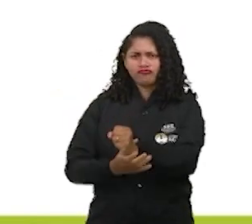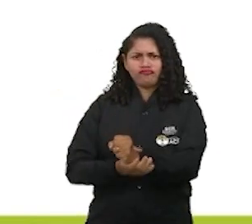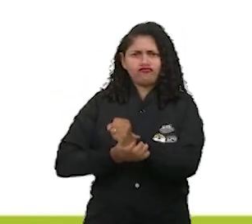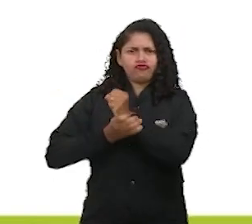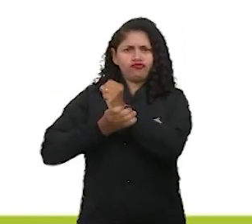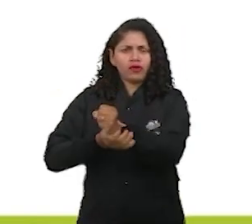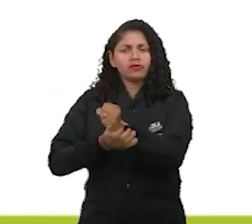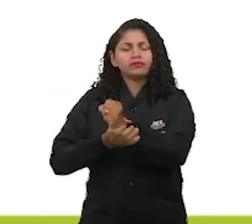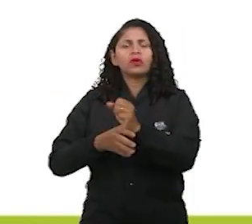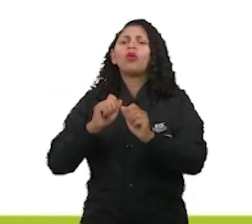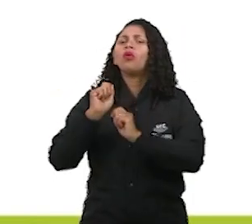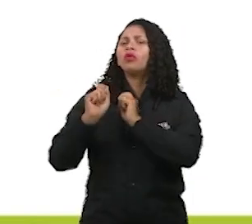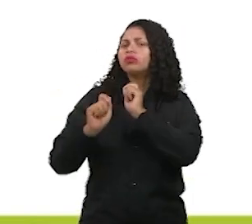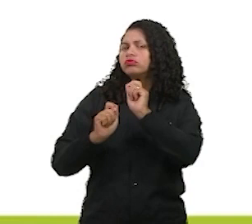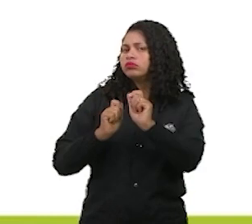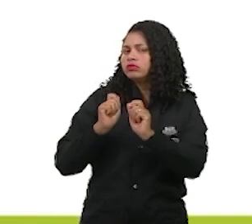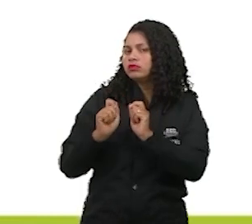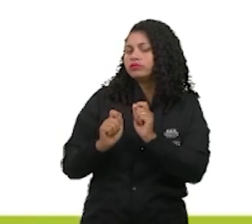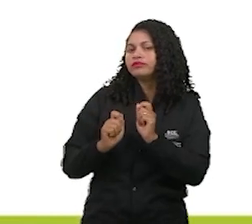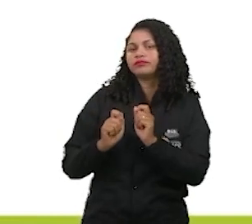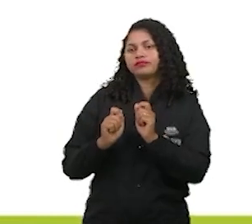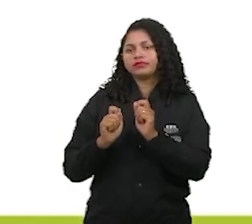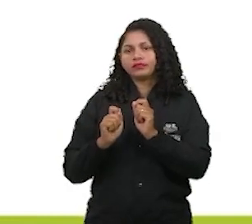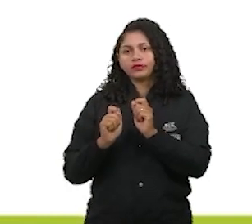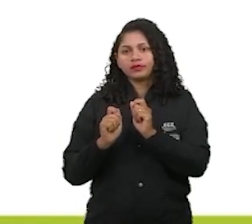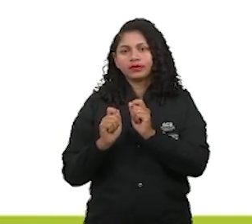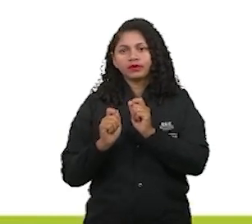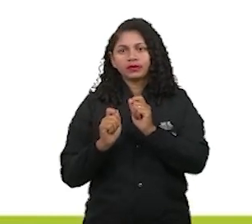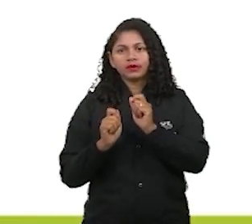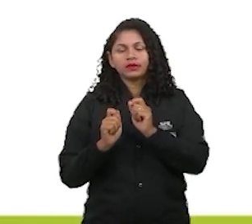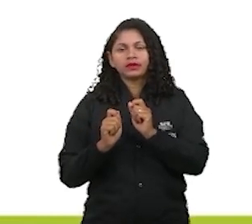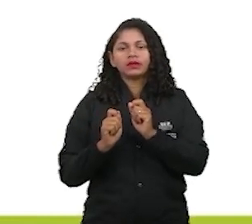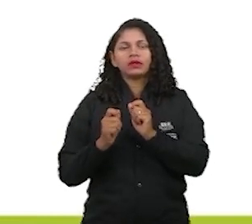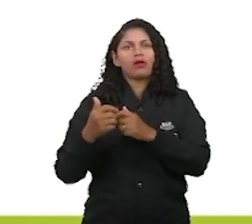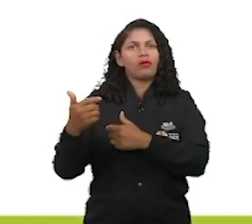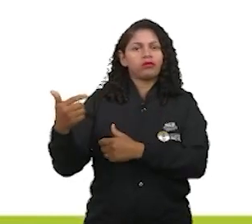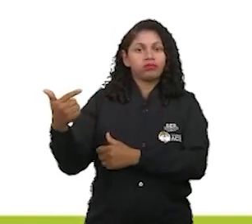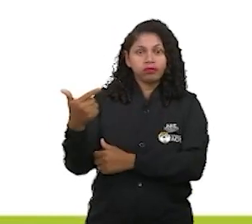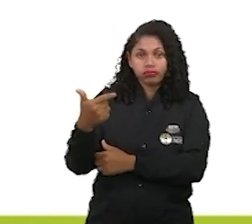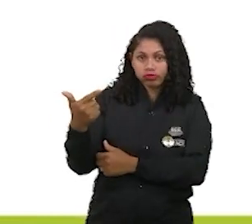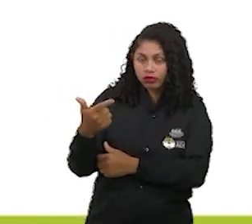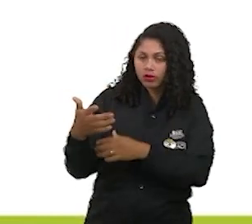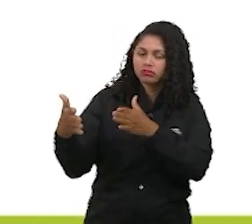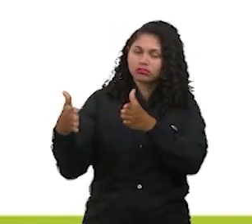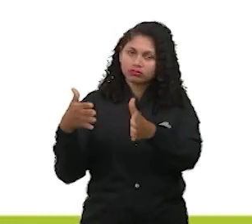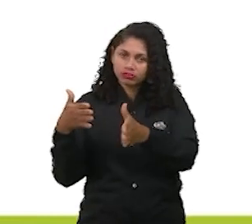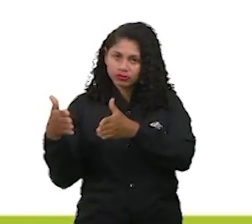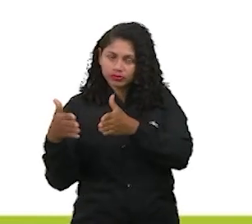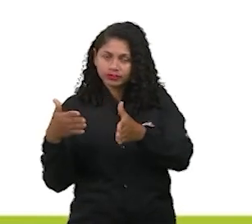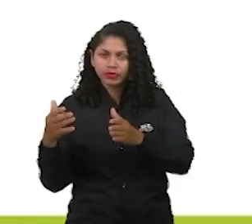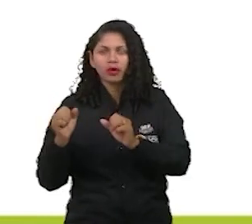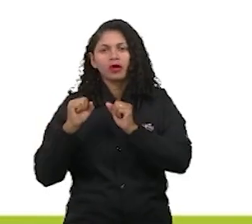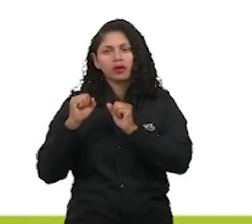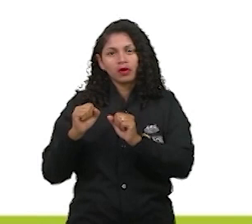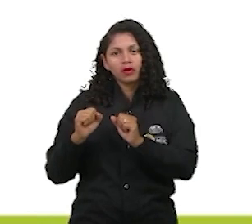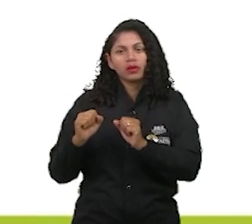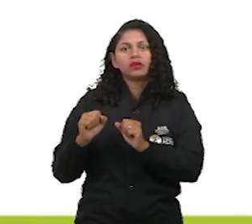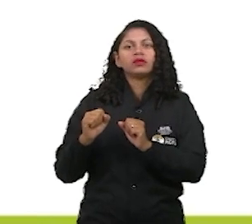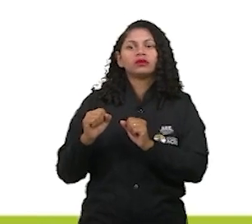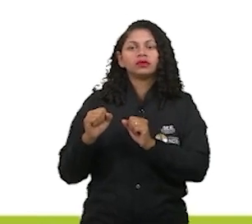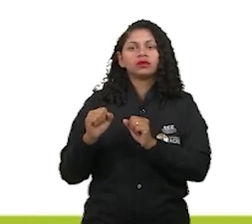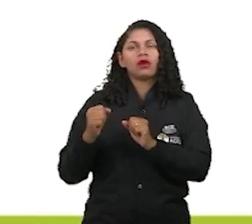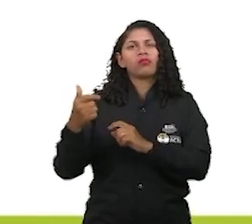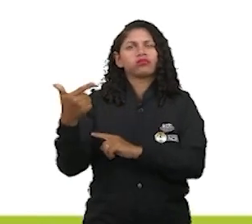Bom, essa fase ela pode ser chamada de segunda fase do modernismo, pode ser chamada de